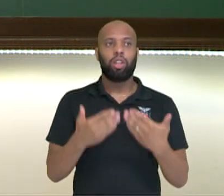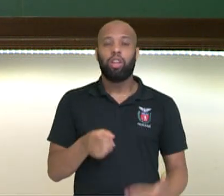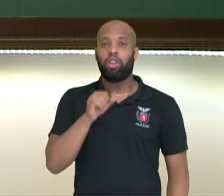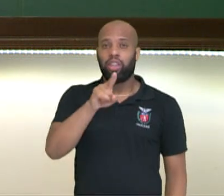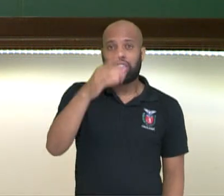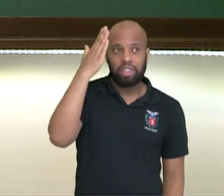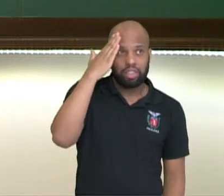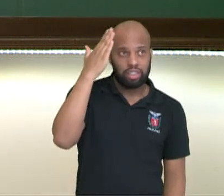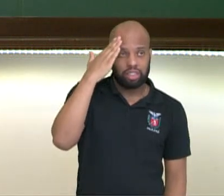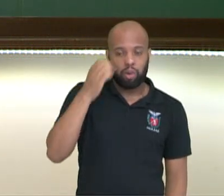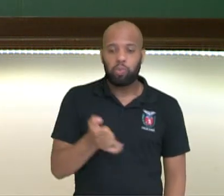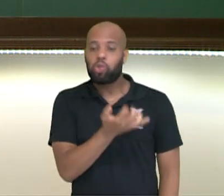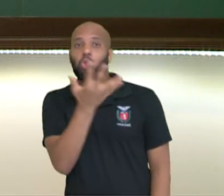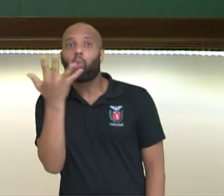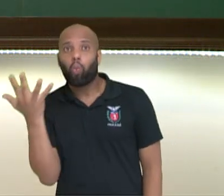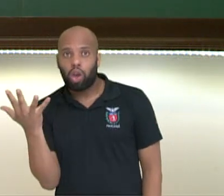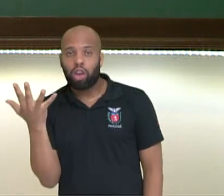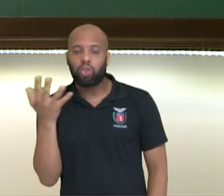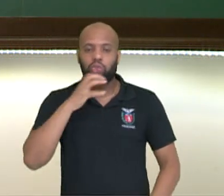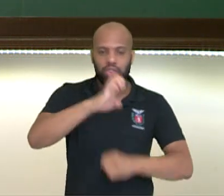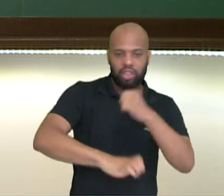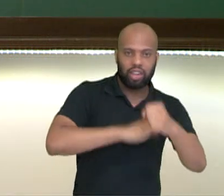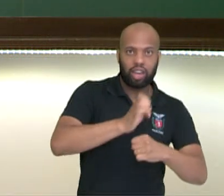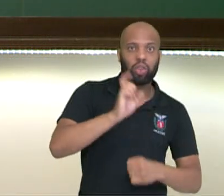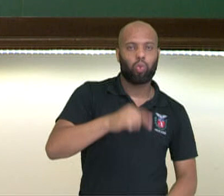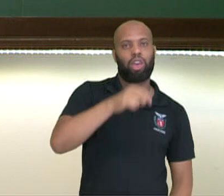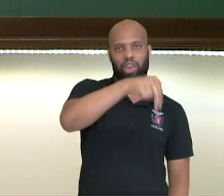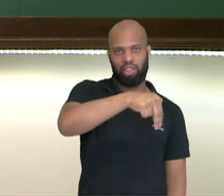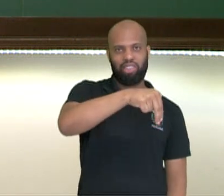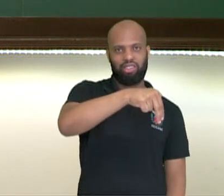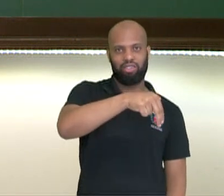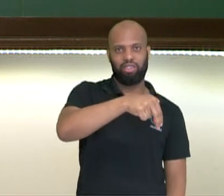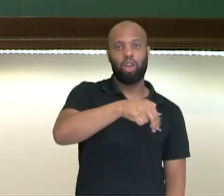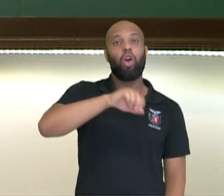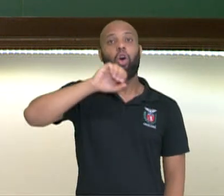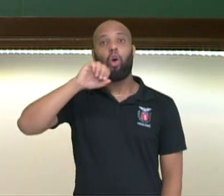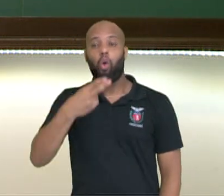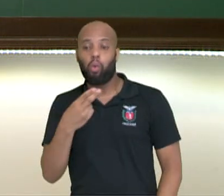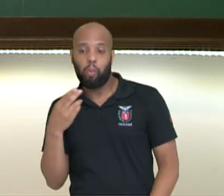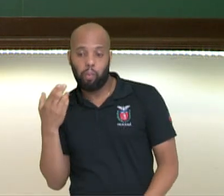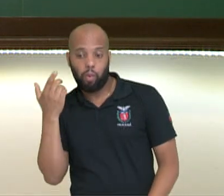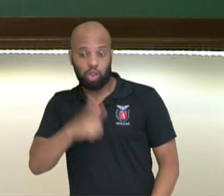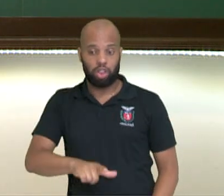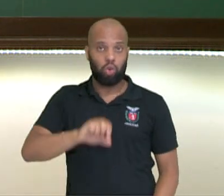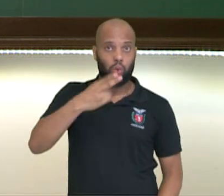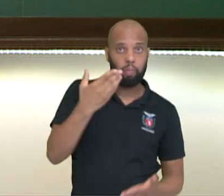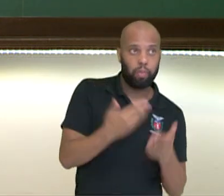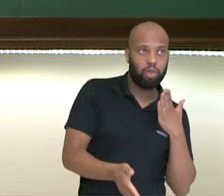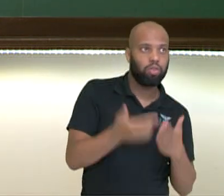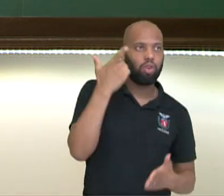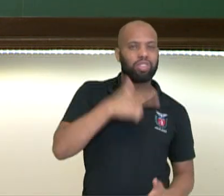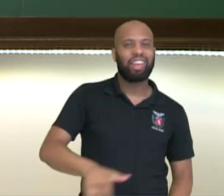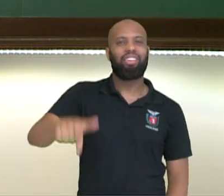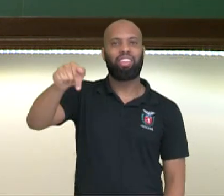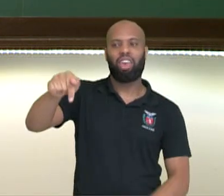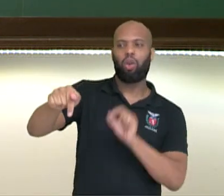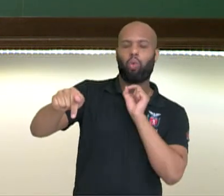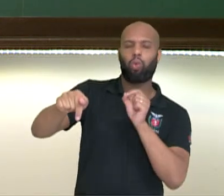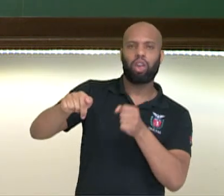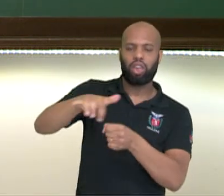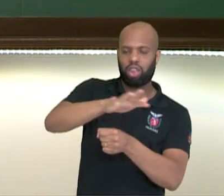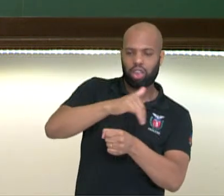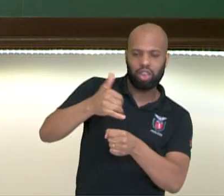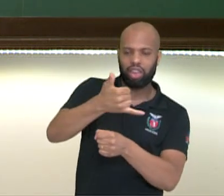você souber o número de elétrons que o corpo ganhou, ou o número de elétrons que ele perdeu, você pode então calcular a carga elétrica adquirida, que é a carga